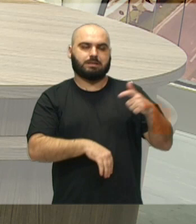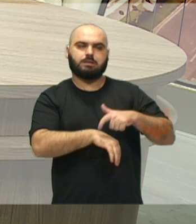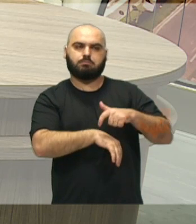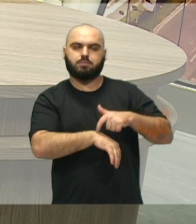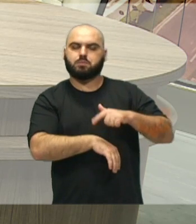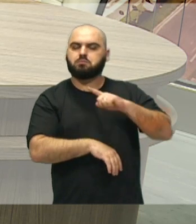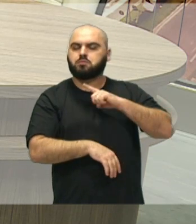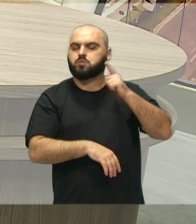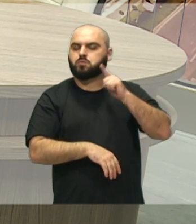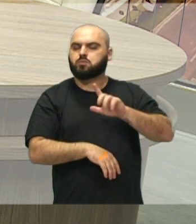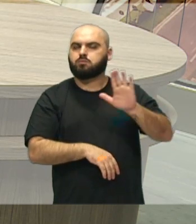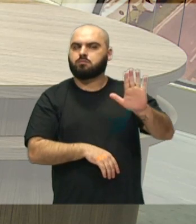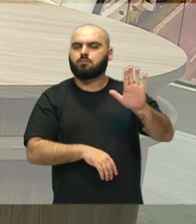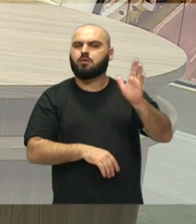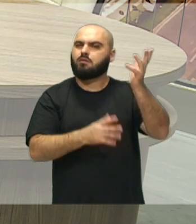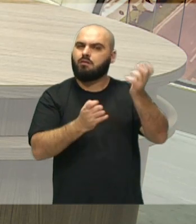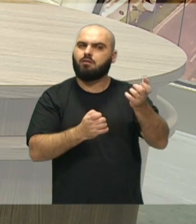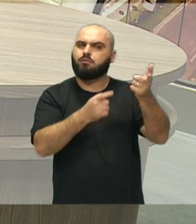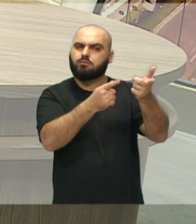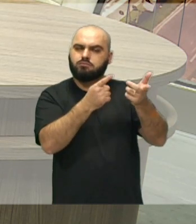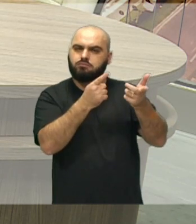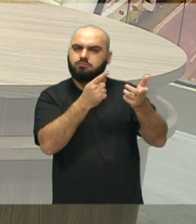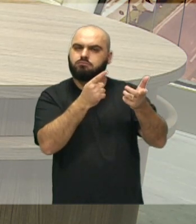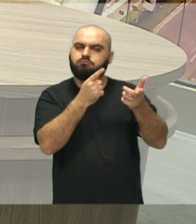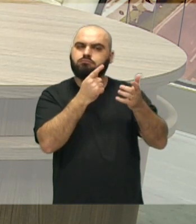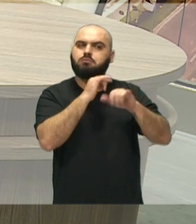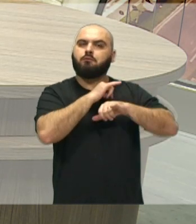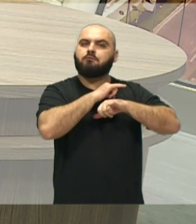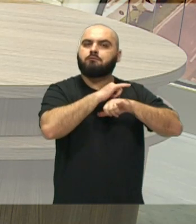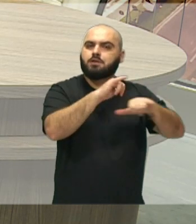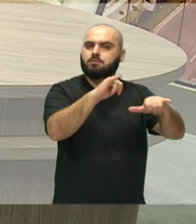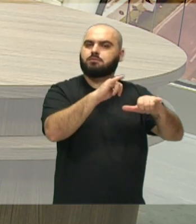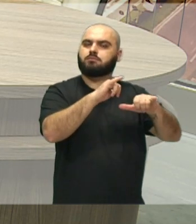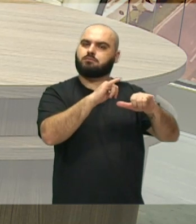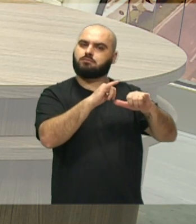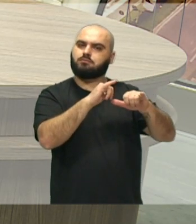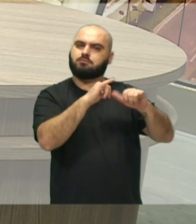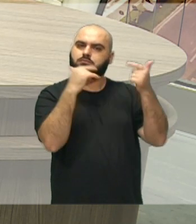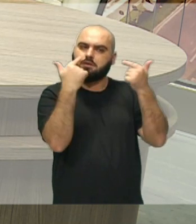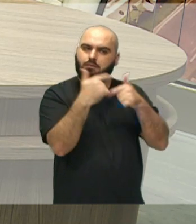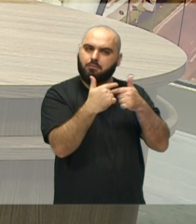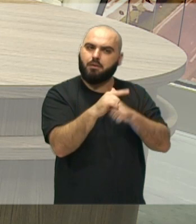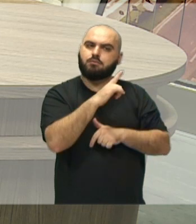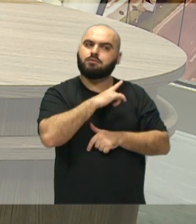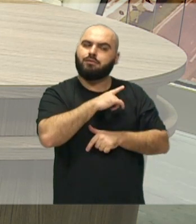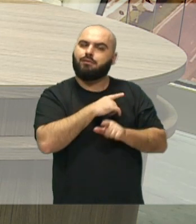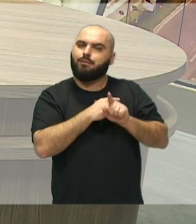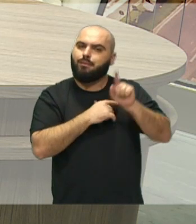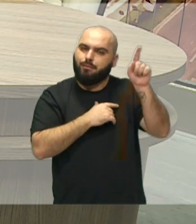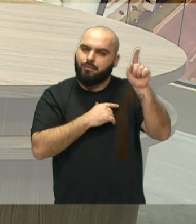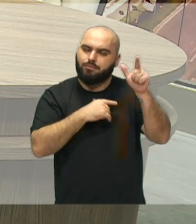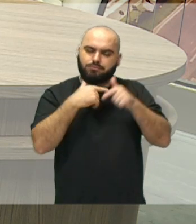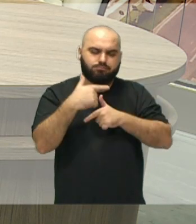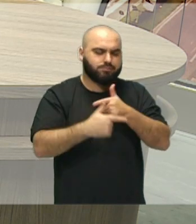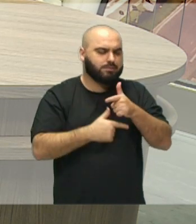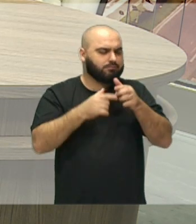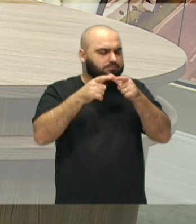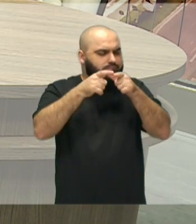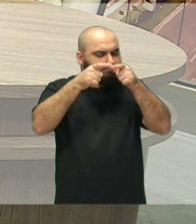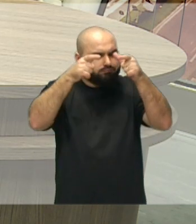queria que tu reforçasse, assim, o trabalho que vocês têm lá é gigantesco,